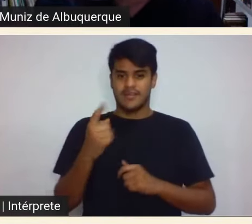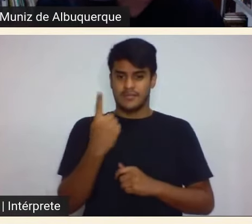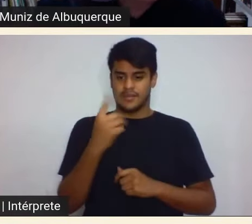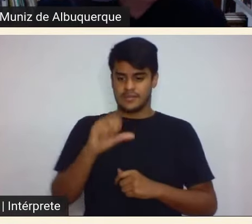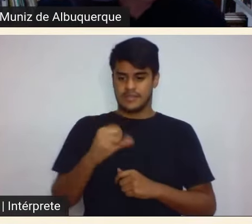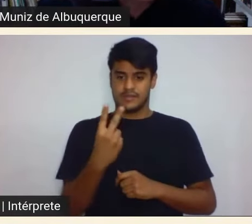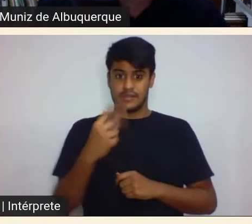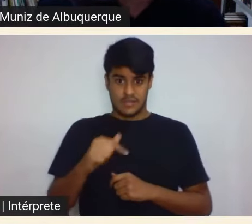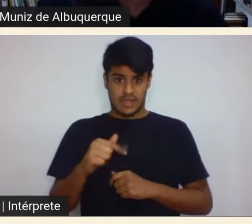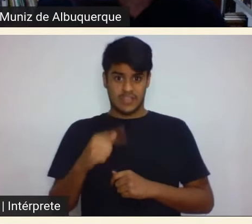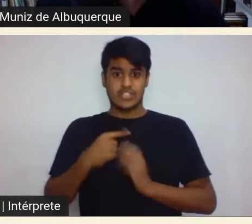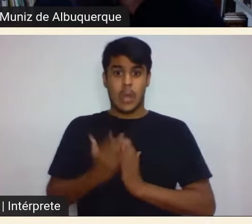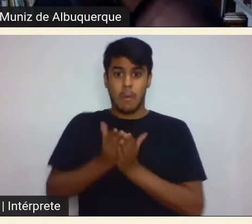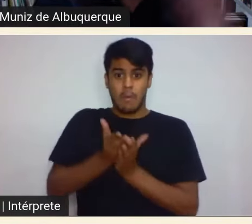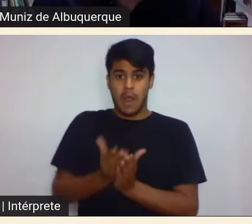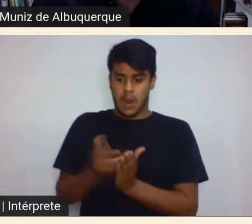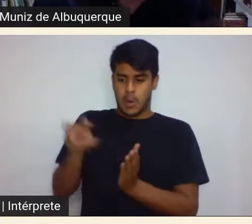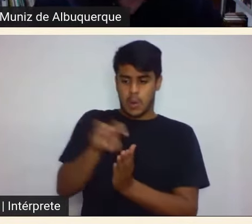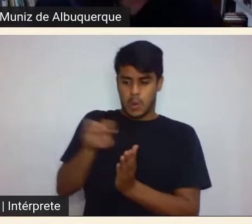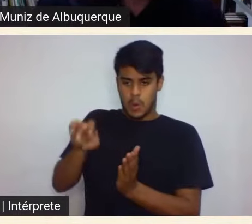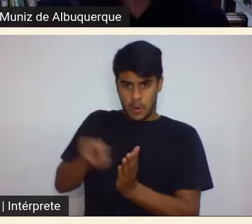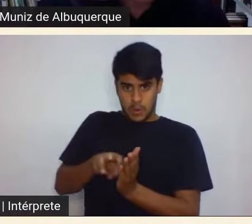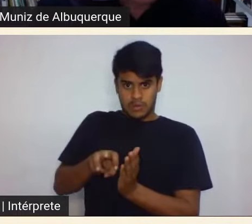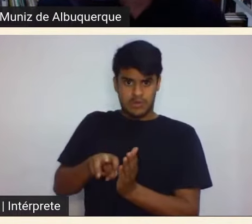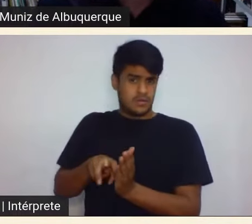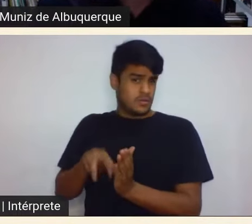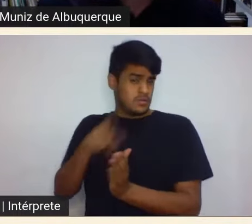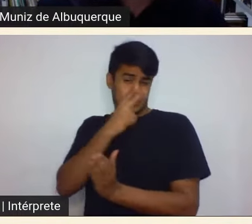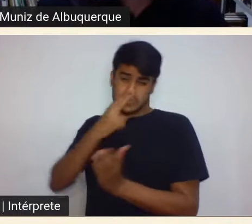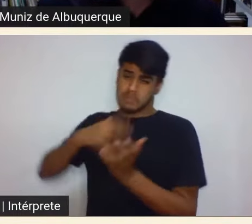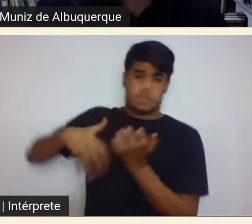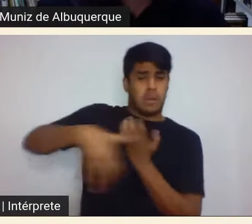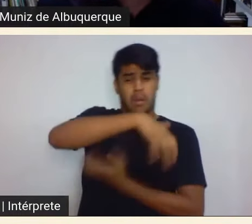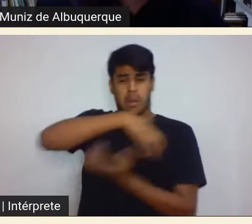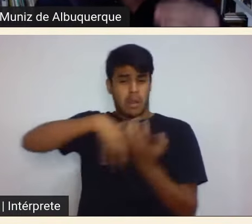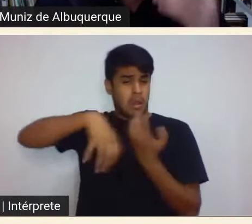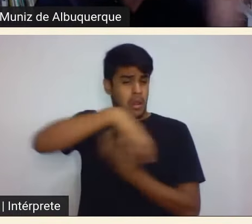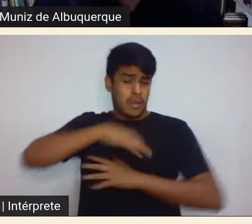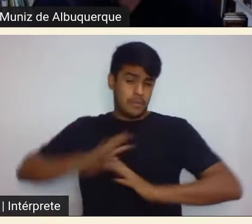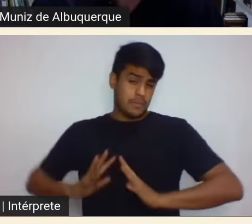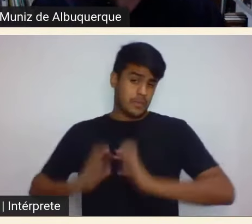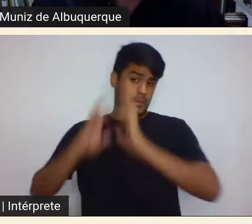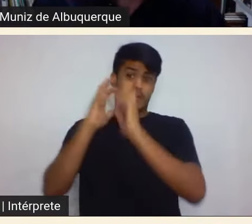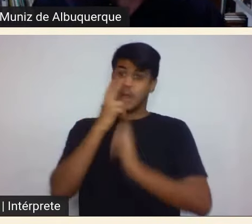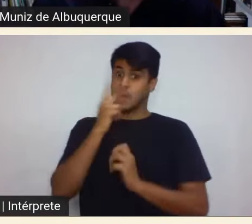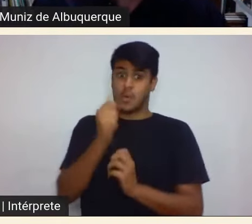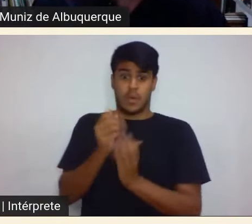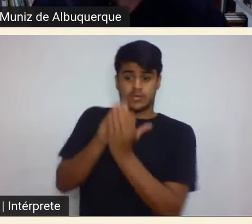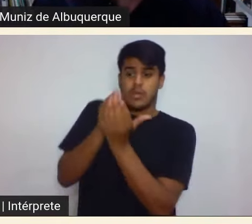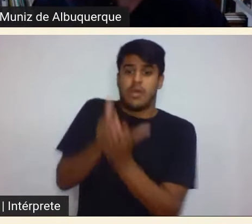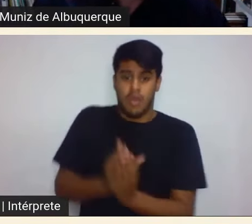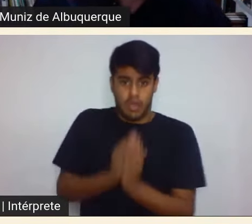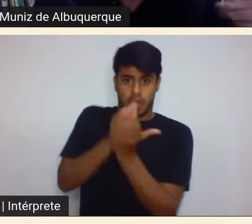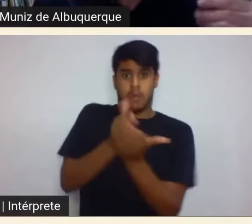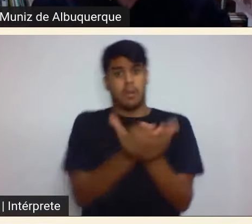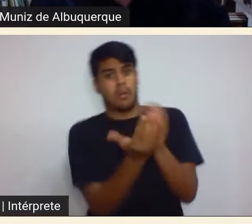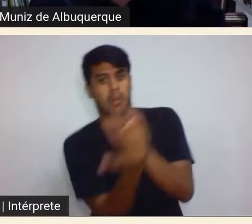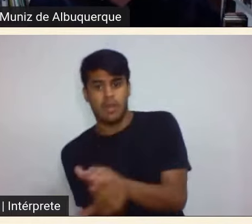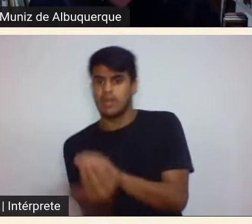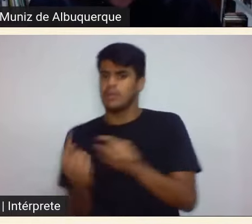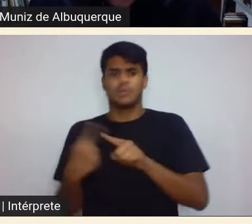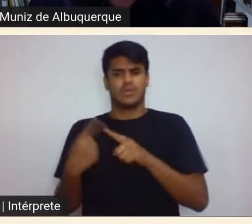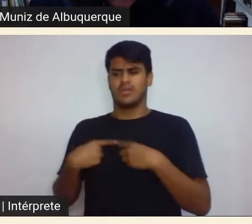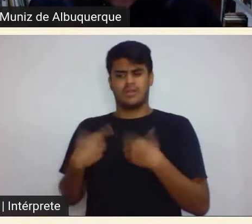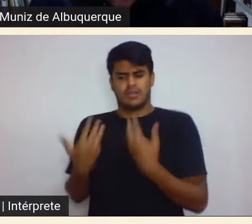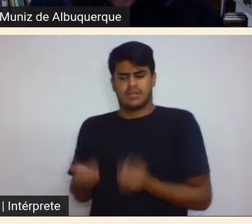que transportava os dois virou, não é, da briga, da discussão entre os dois. Gilberto Freire não aceitaria ser tratado